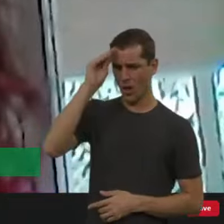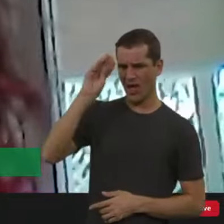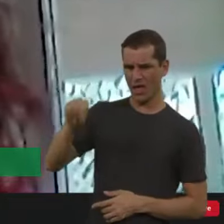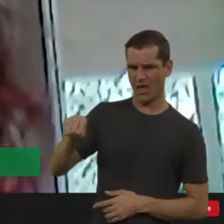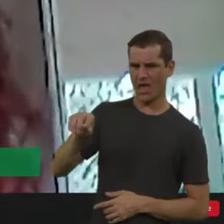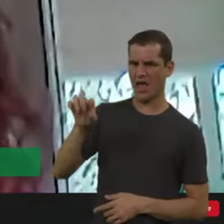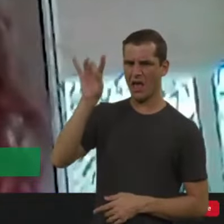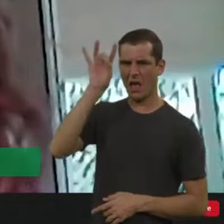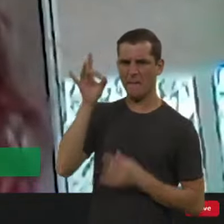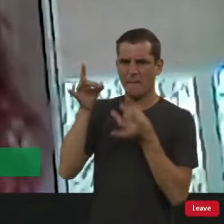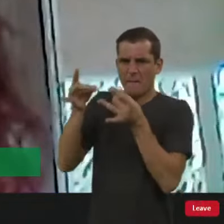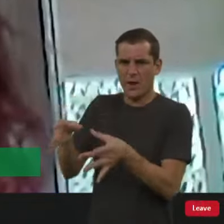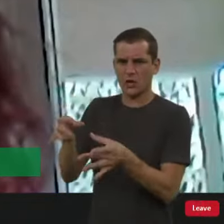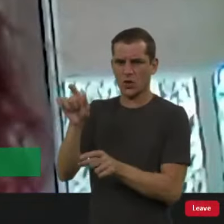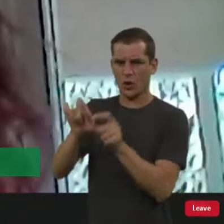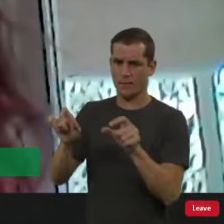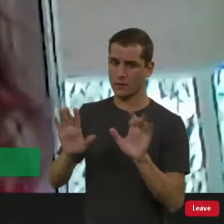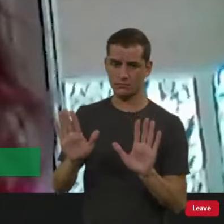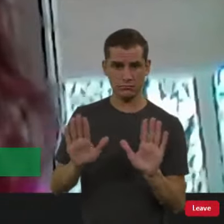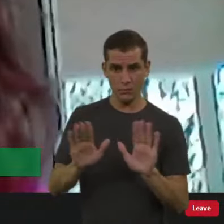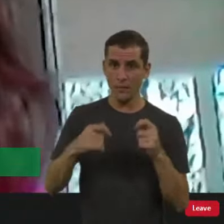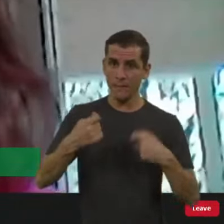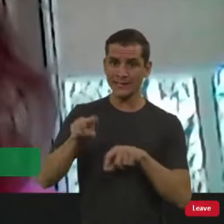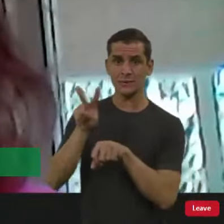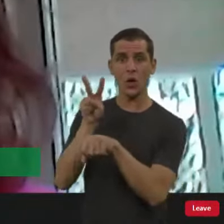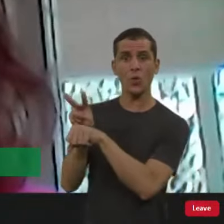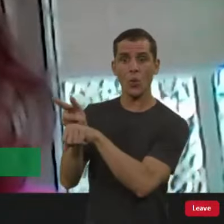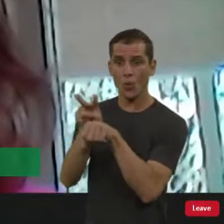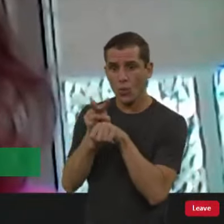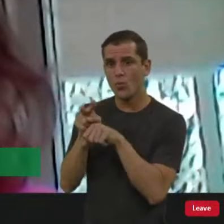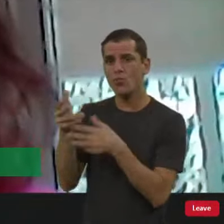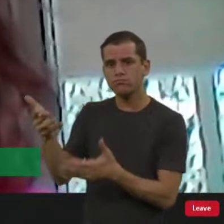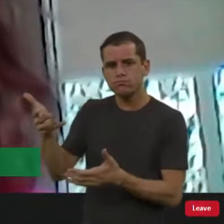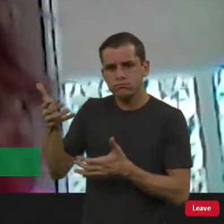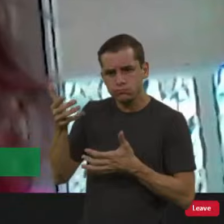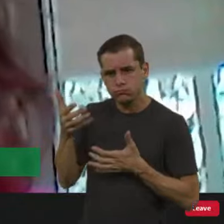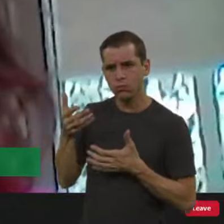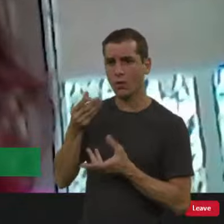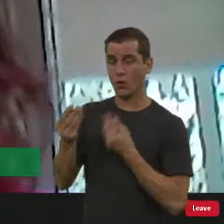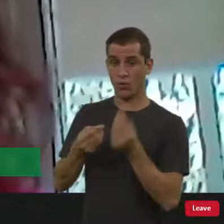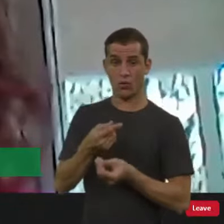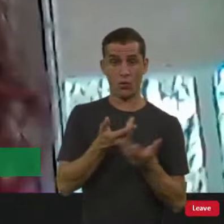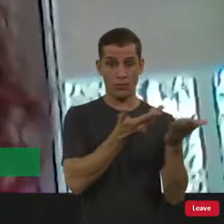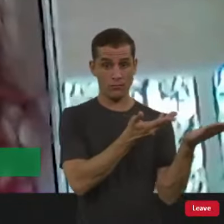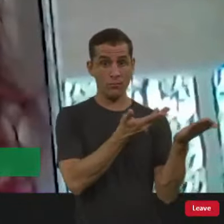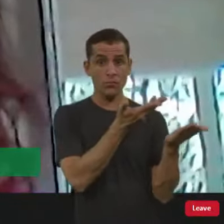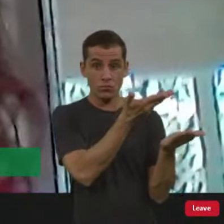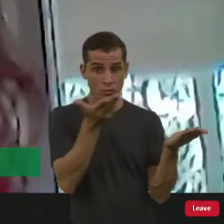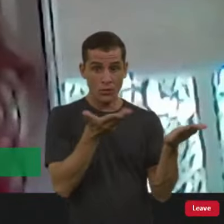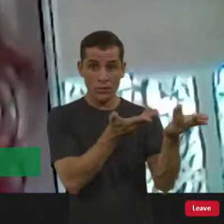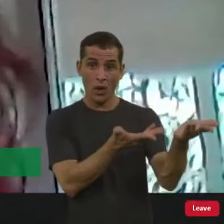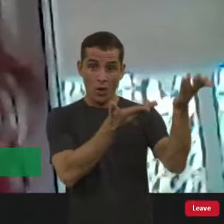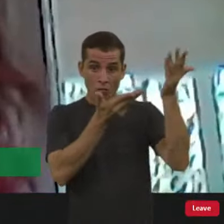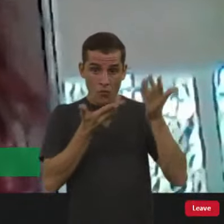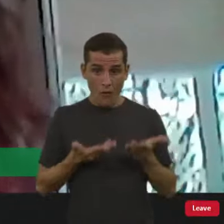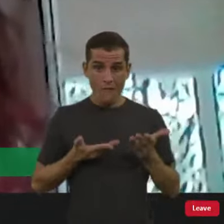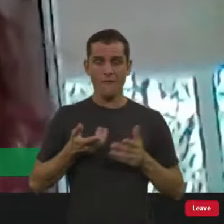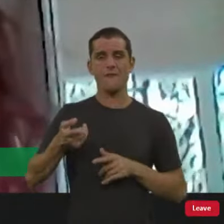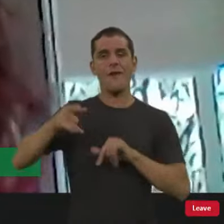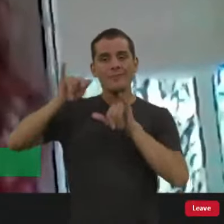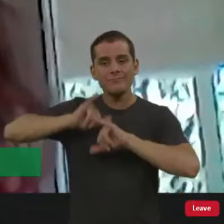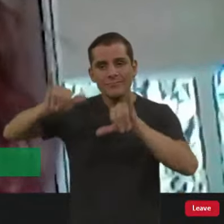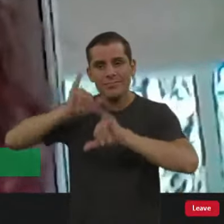pessoas. Elas precisam ser cuidadas. Eu convido vocês a conhecerem a nossa campanha Me Deixe Viver, em que damos